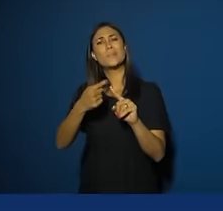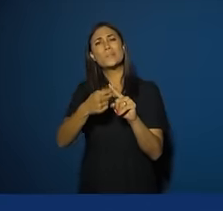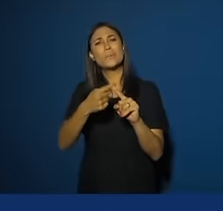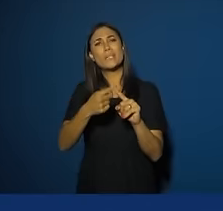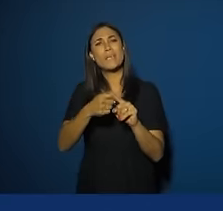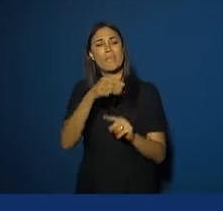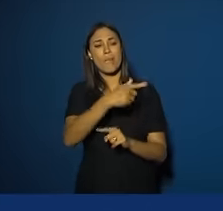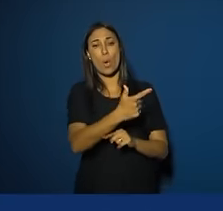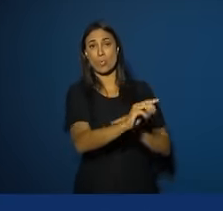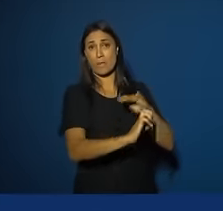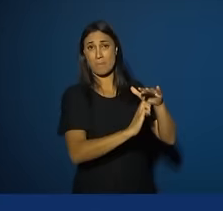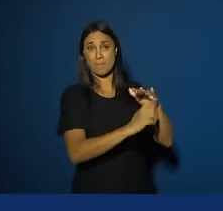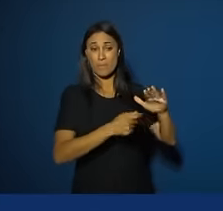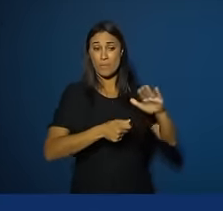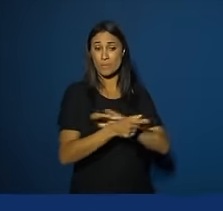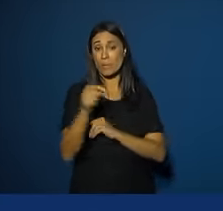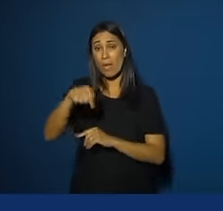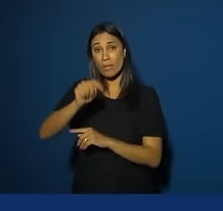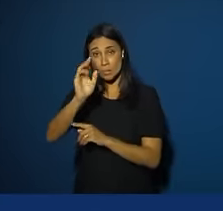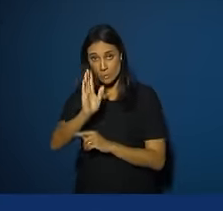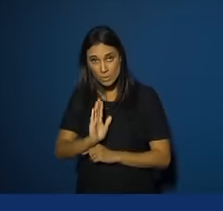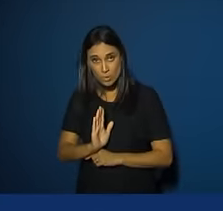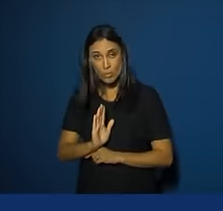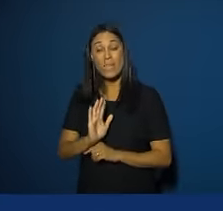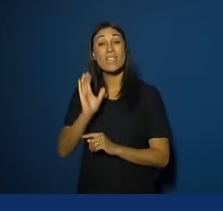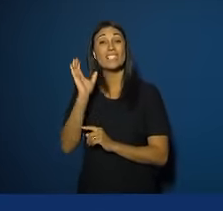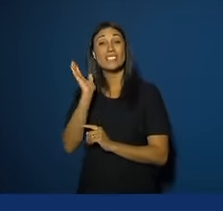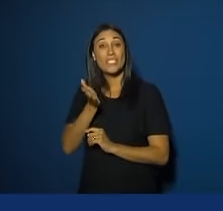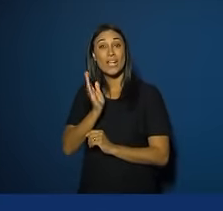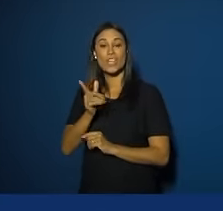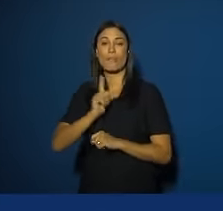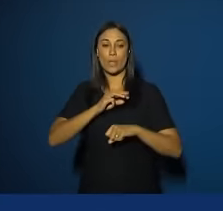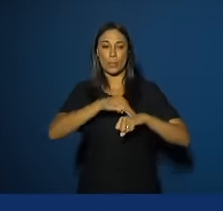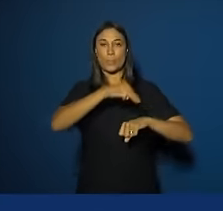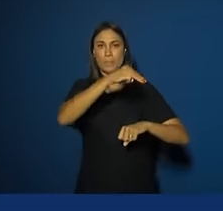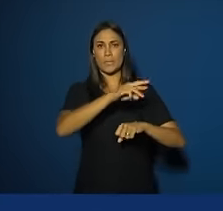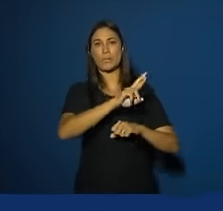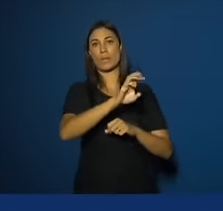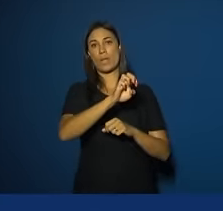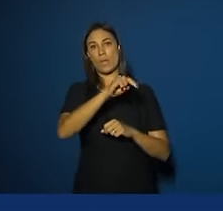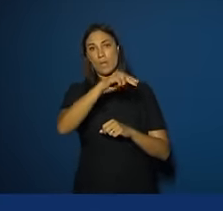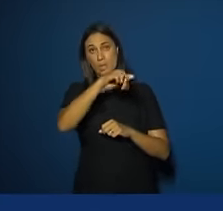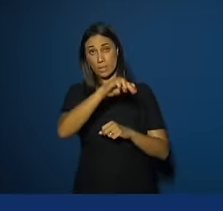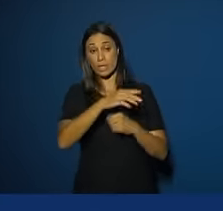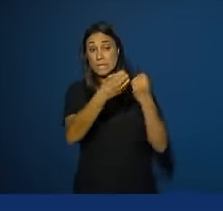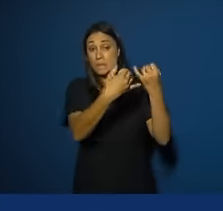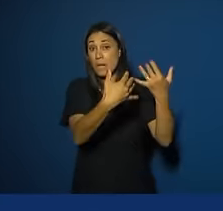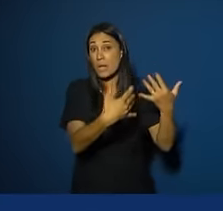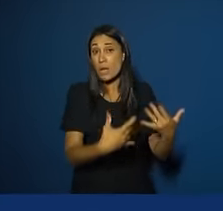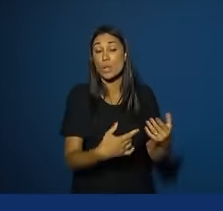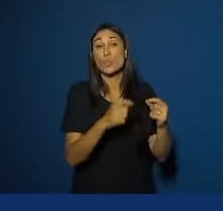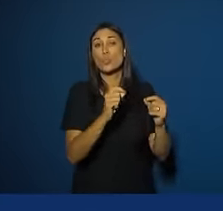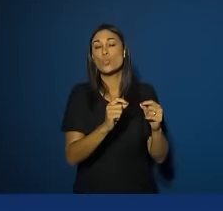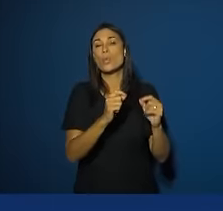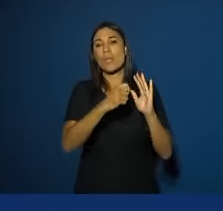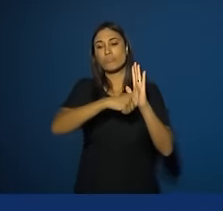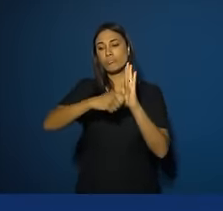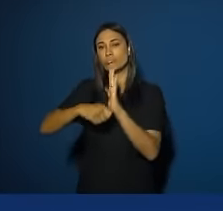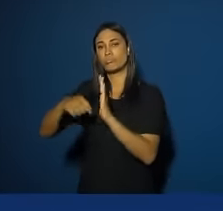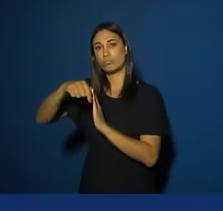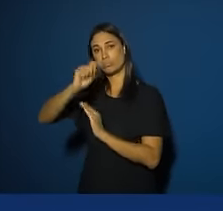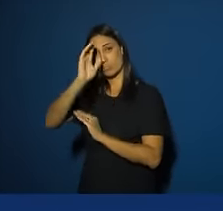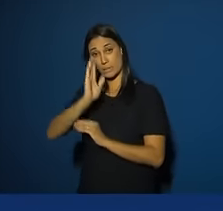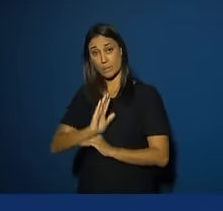state GD fez esse investimento aqui no Brasil e logo logo vamos ter o ministro Renan falando aqui das potencialidades das concessões aqui no